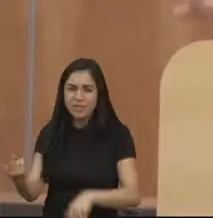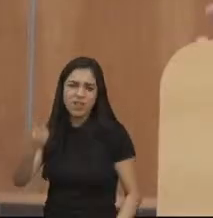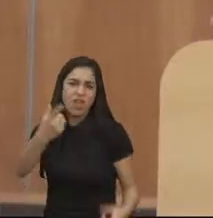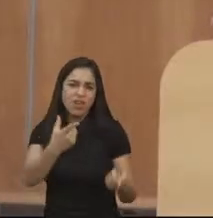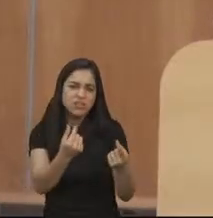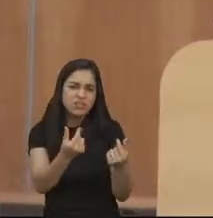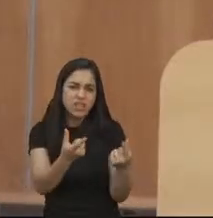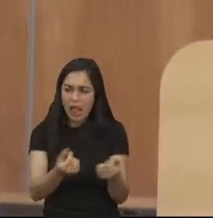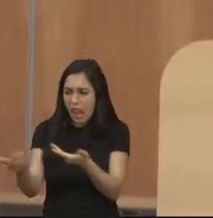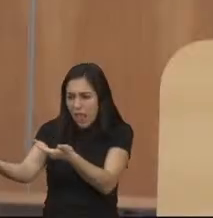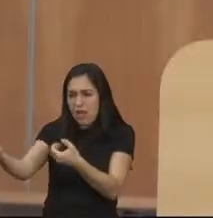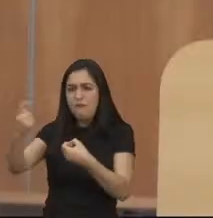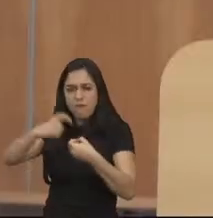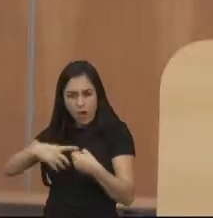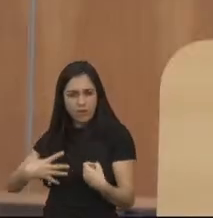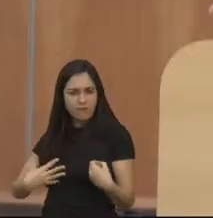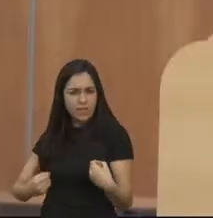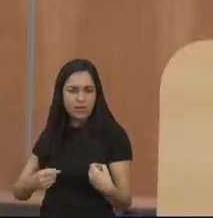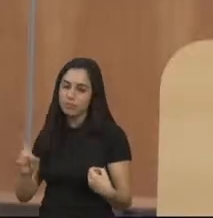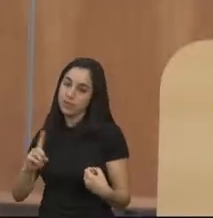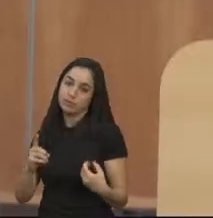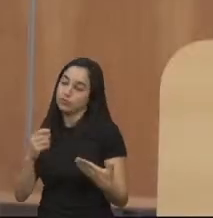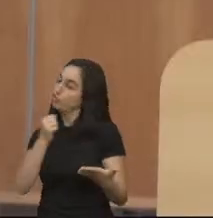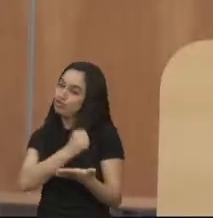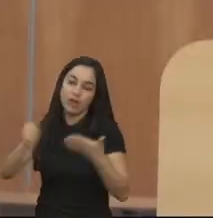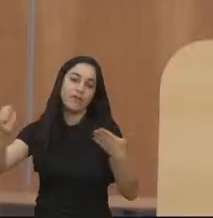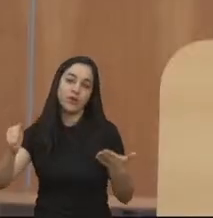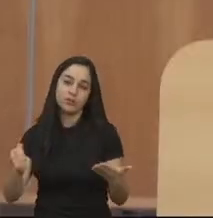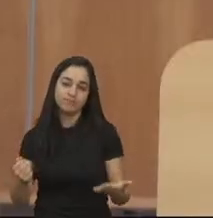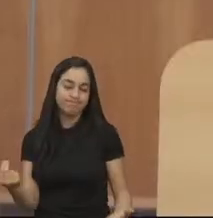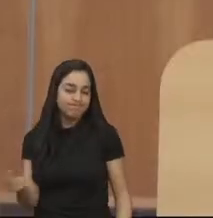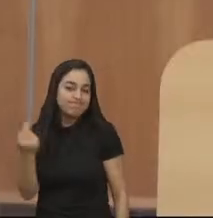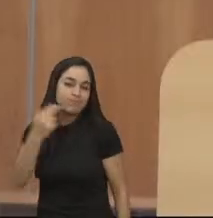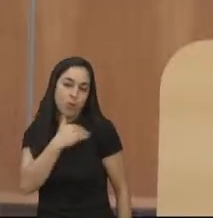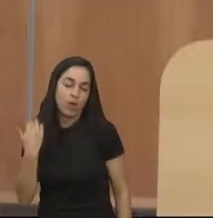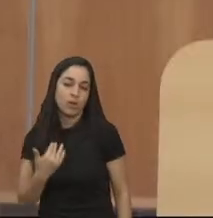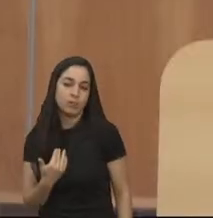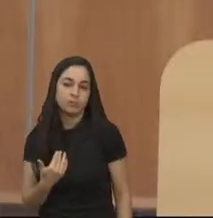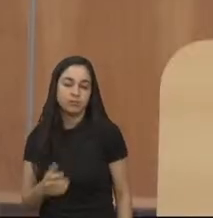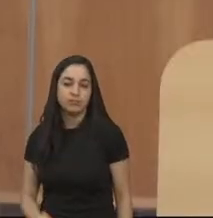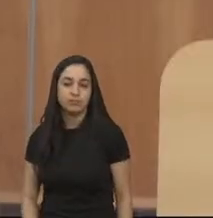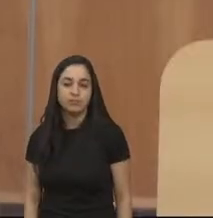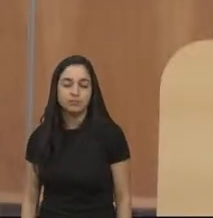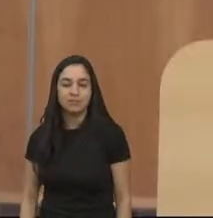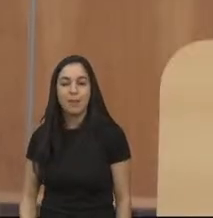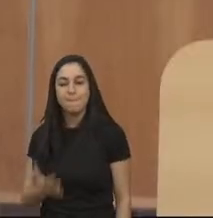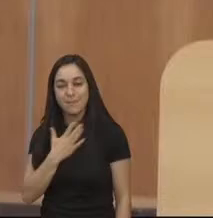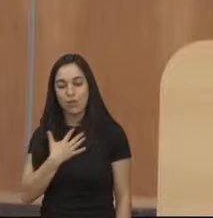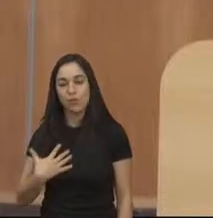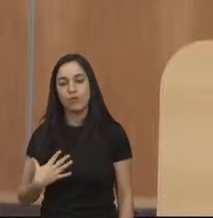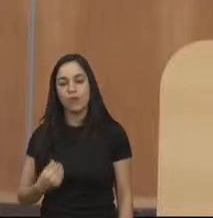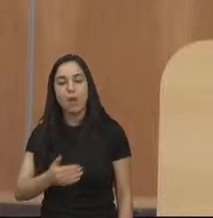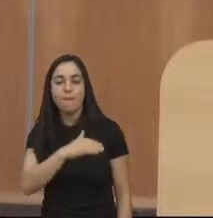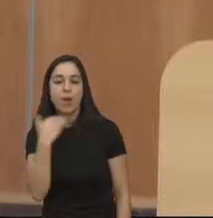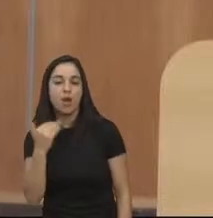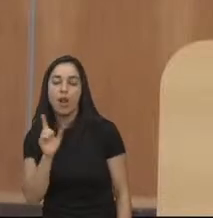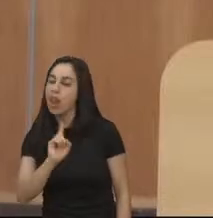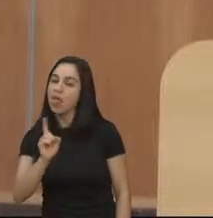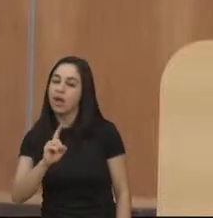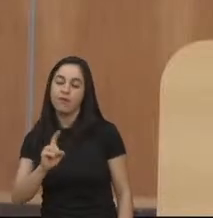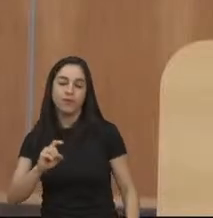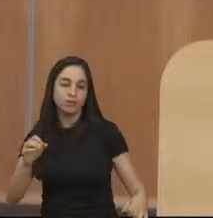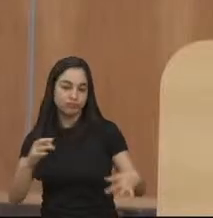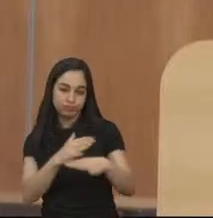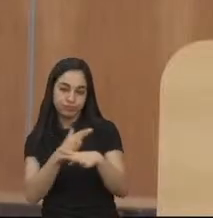tudo na vida. Porque eu já perdi um filho. Não foi no trânsito, mas foi de Covid. Então, eu quero deixar o exemplo aqui.